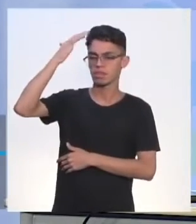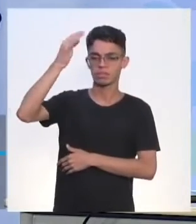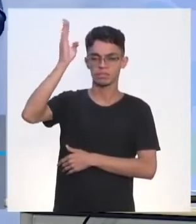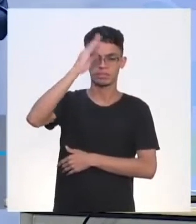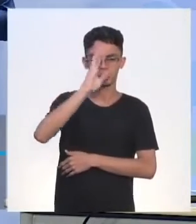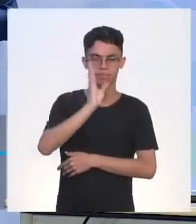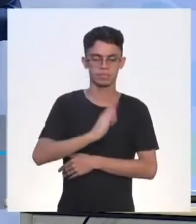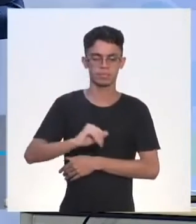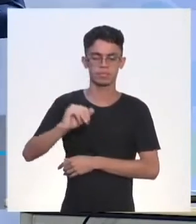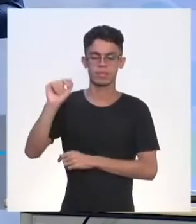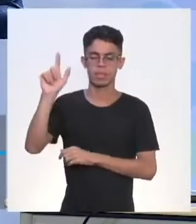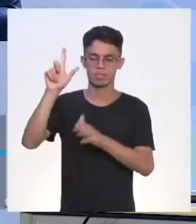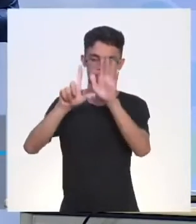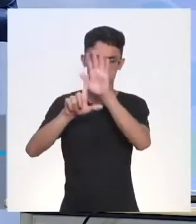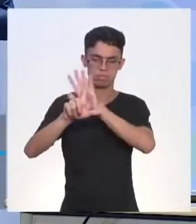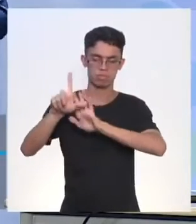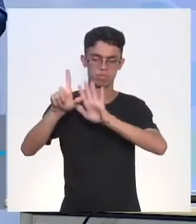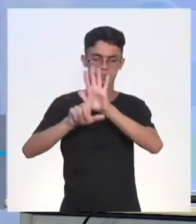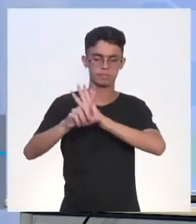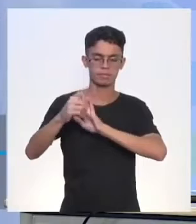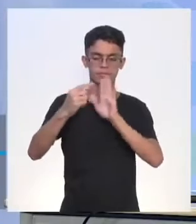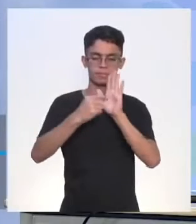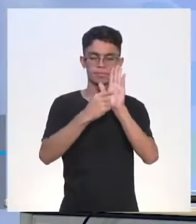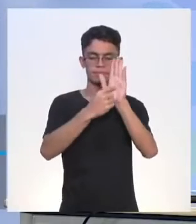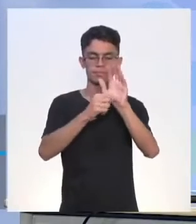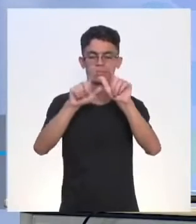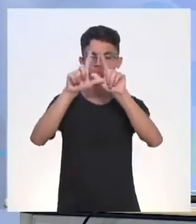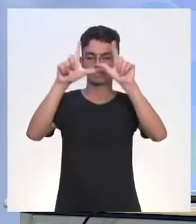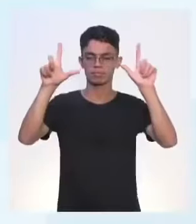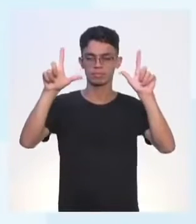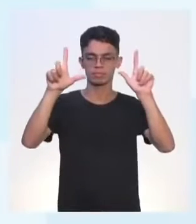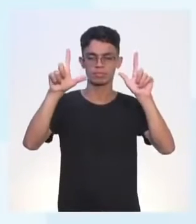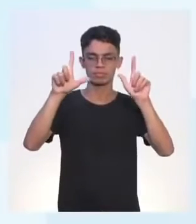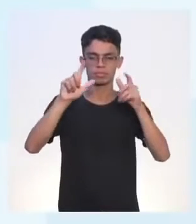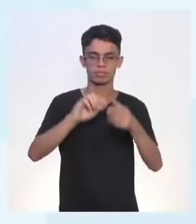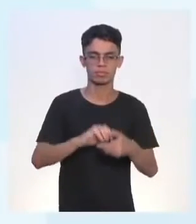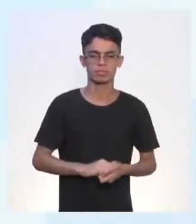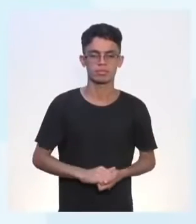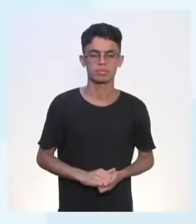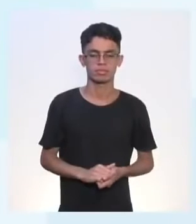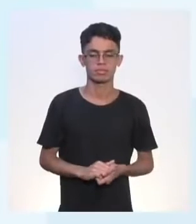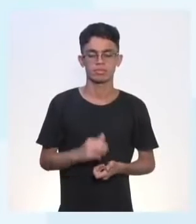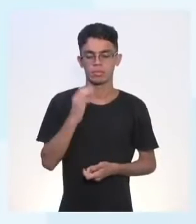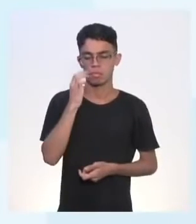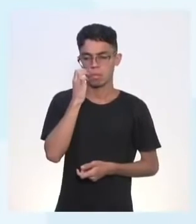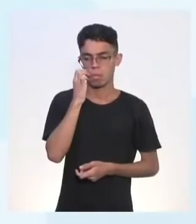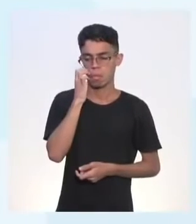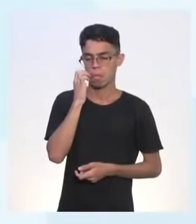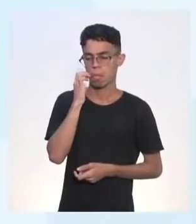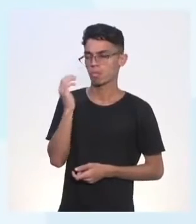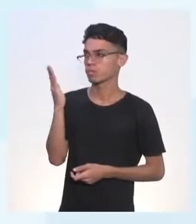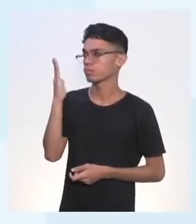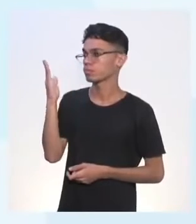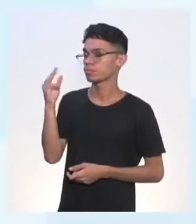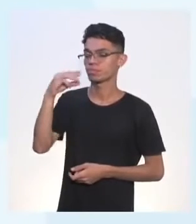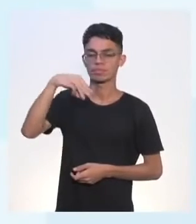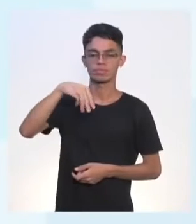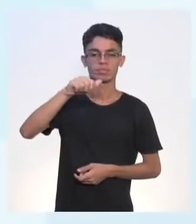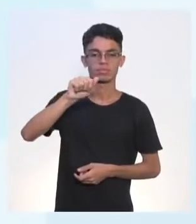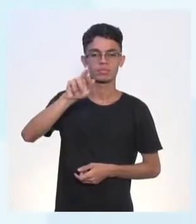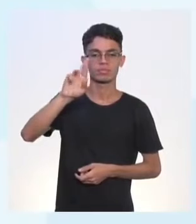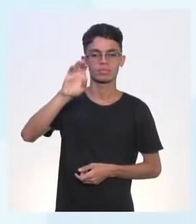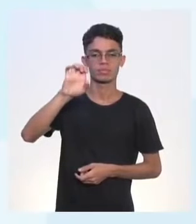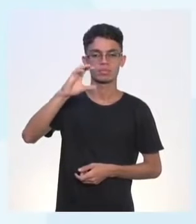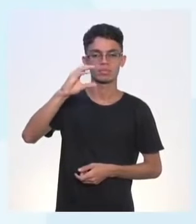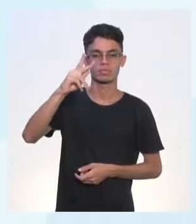das figuras da República. Vamos voltar na tela novamente? Na tela que nós estamos estudando aqui, né, a questão do Marechal. É aqui que a